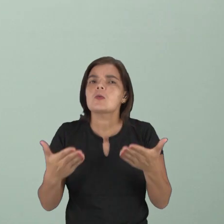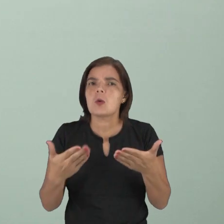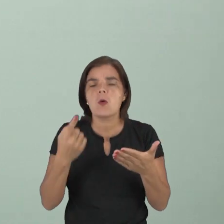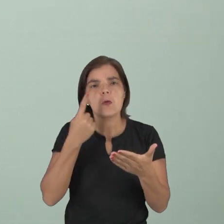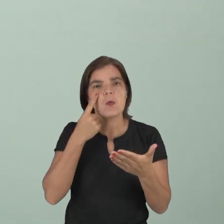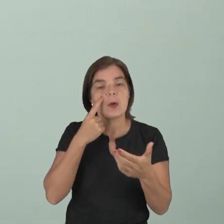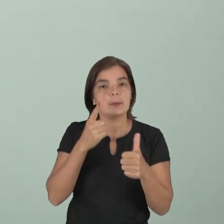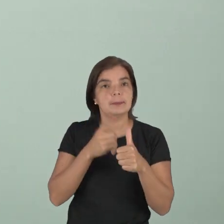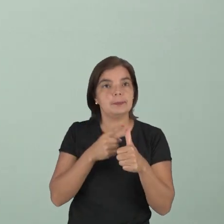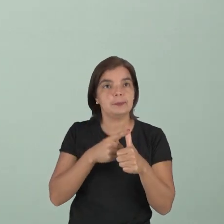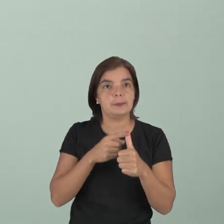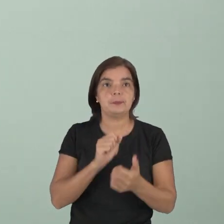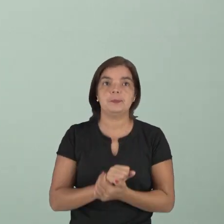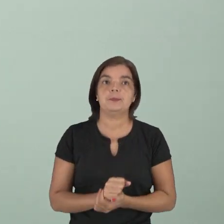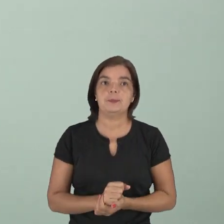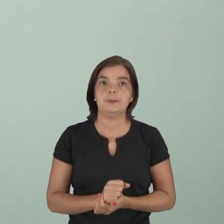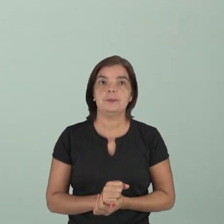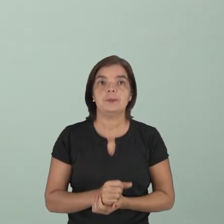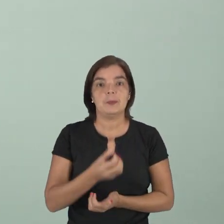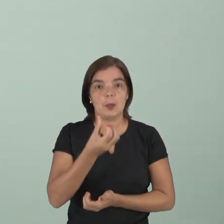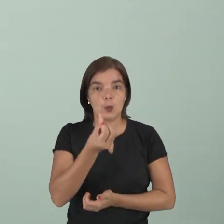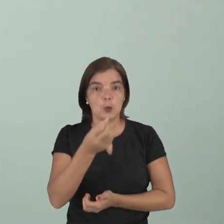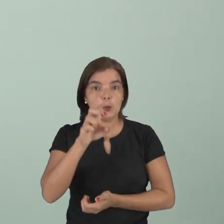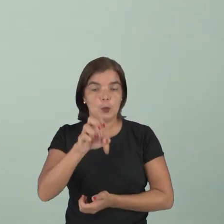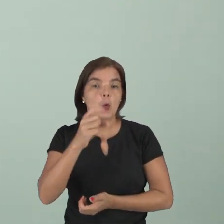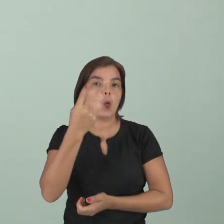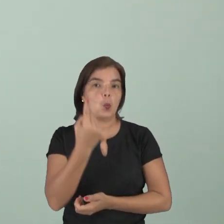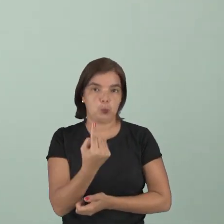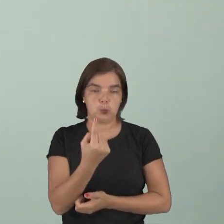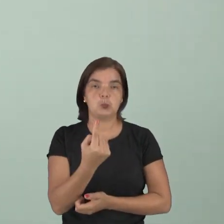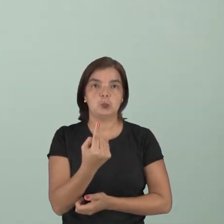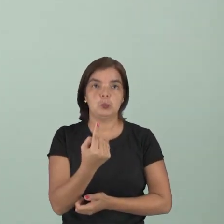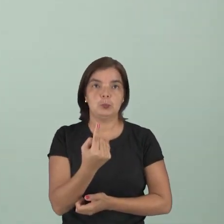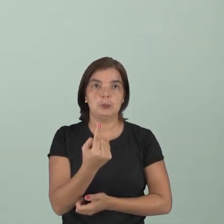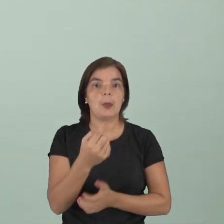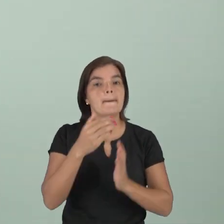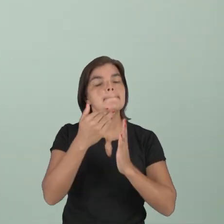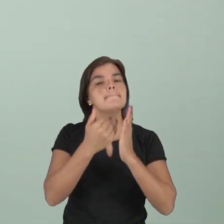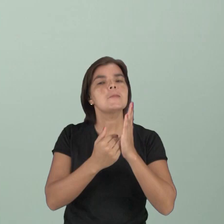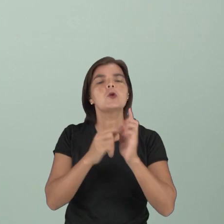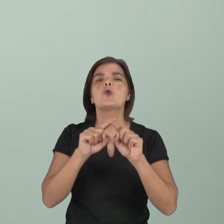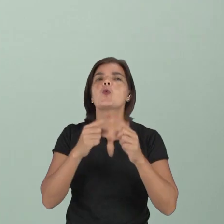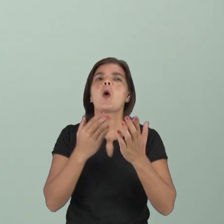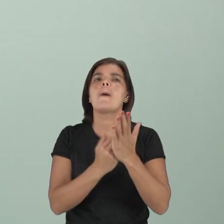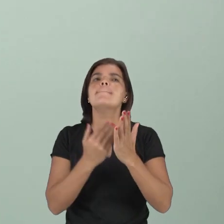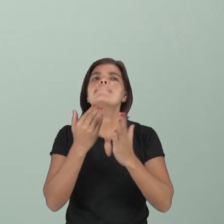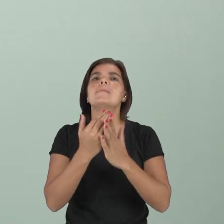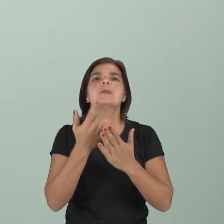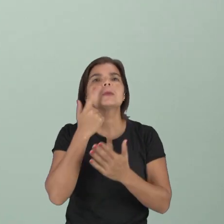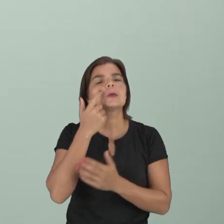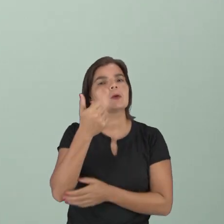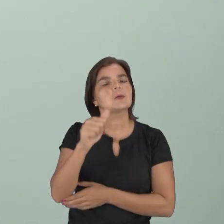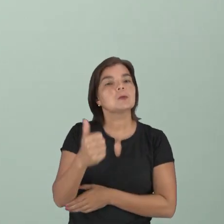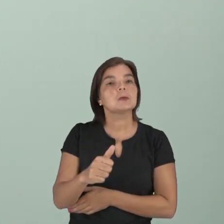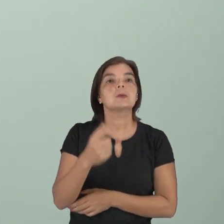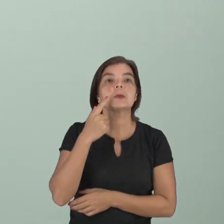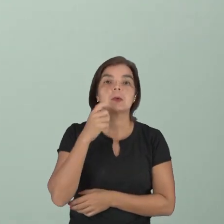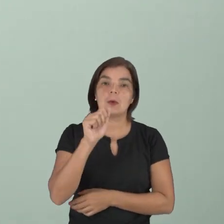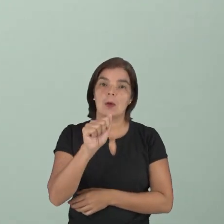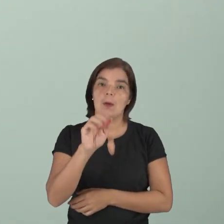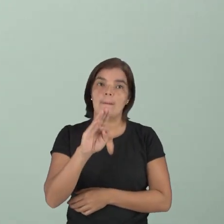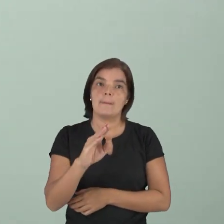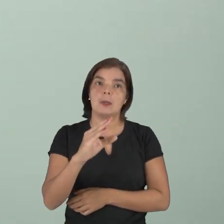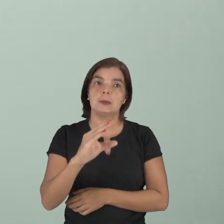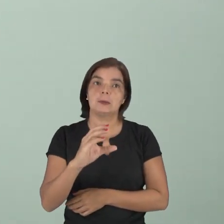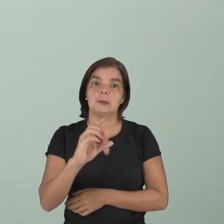você identificar? Primeiro, ele deu que uma está em 65, o valor da mínima dela. E qual é o valor da máxima? Aí tu tem que verificar nas opções. Tem A, B,